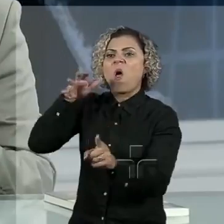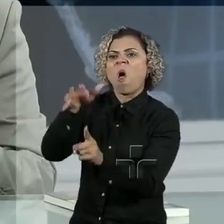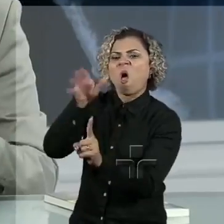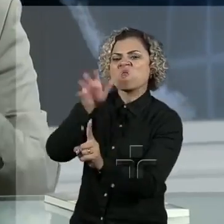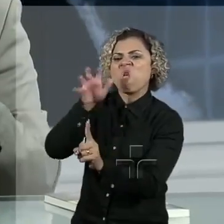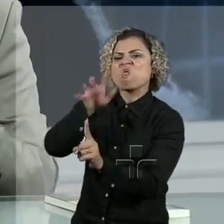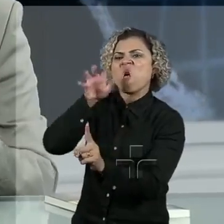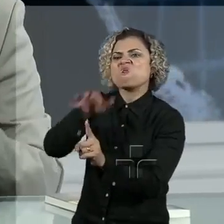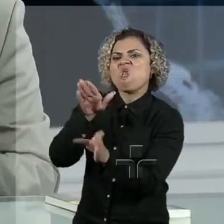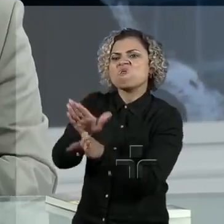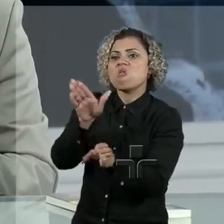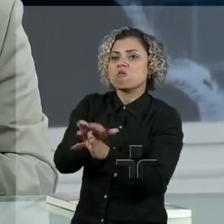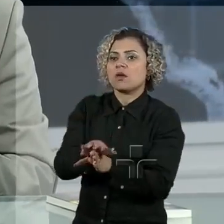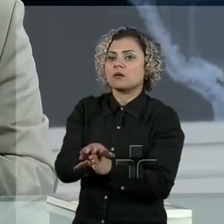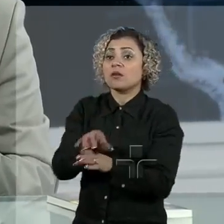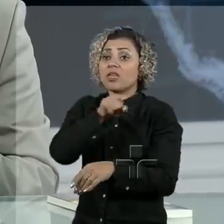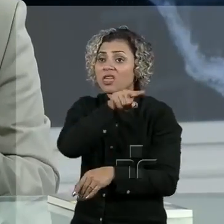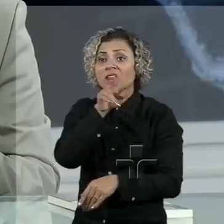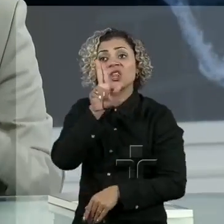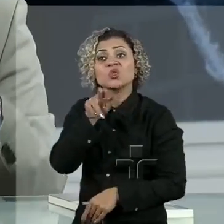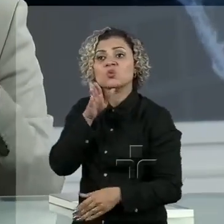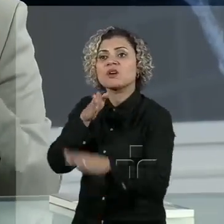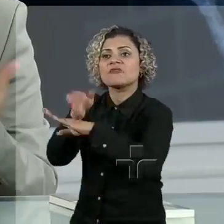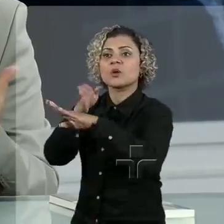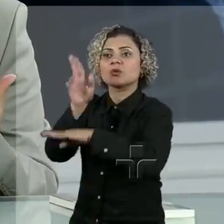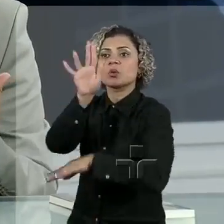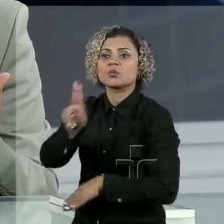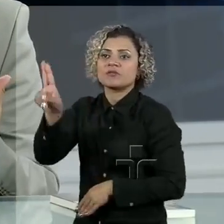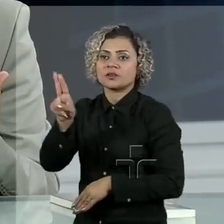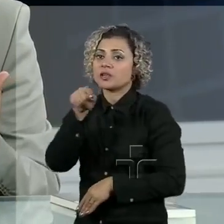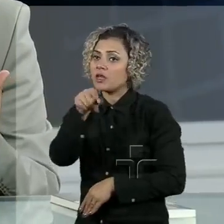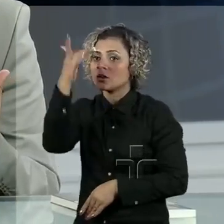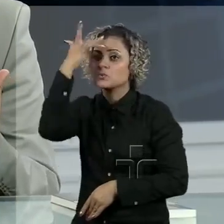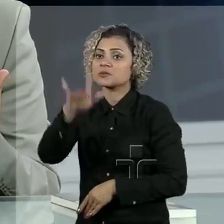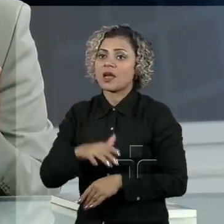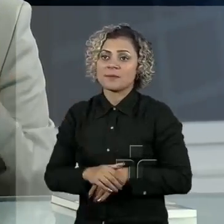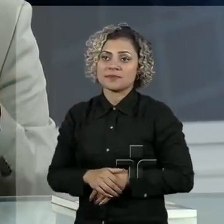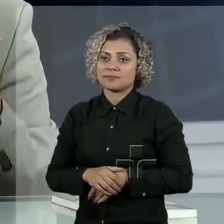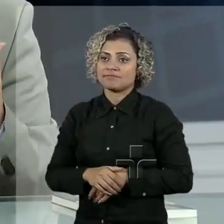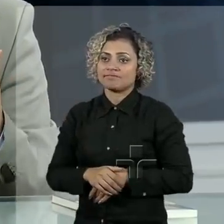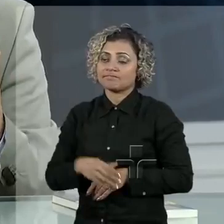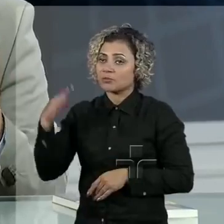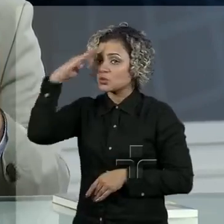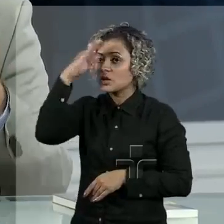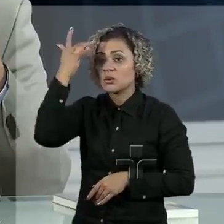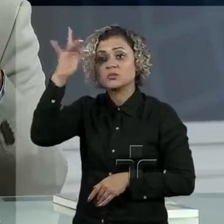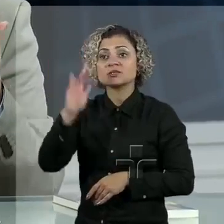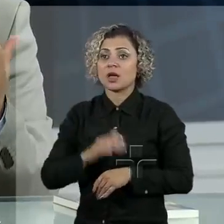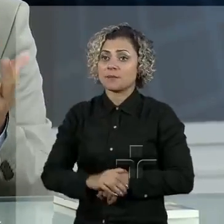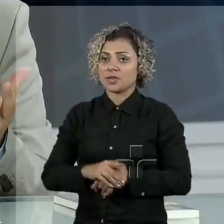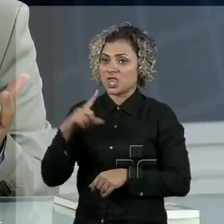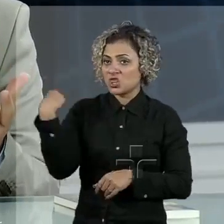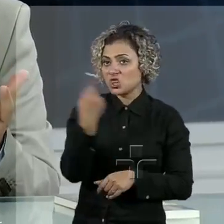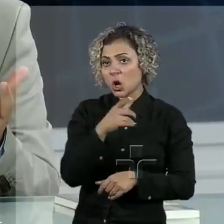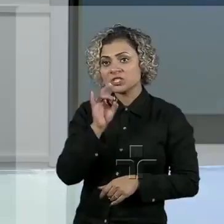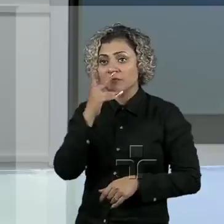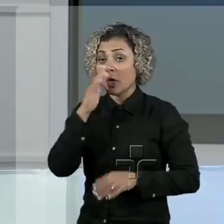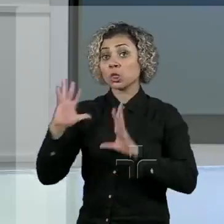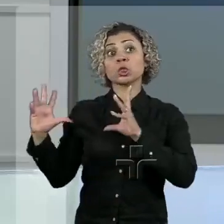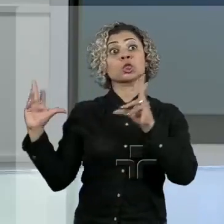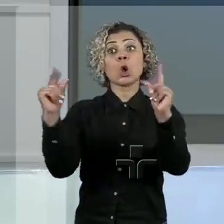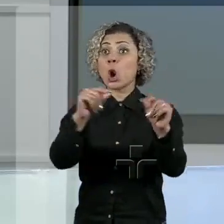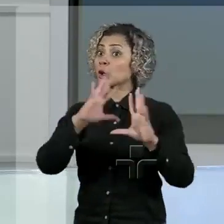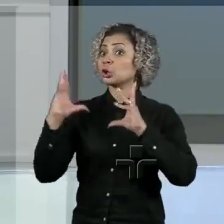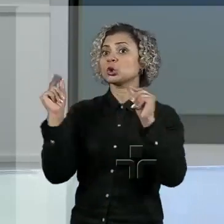acusou. Ele nunca frequentou uma universidade e não entende bem a universidade brasileira. Nós não podemos generalizar o